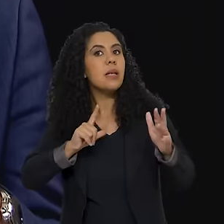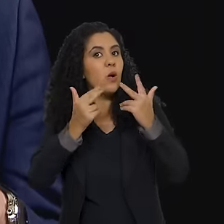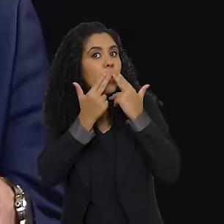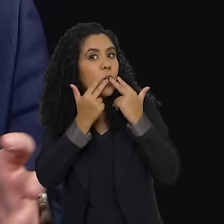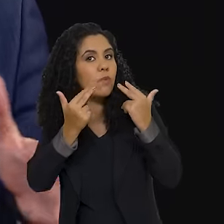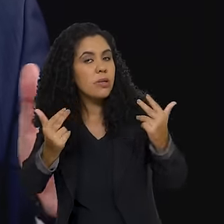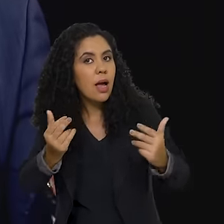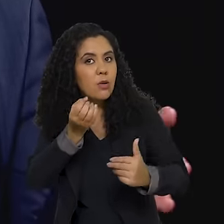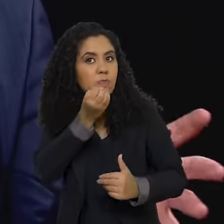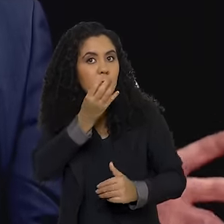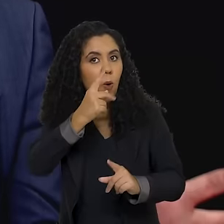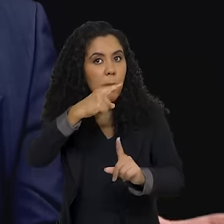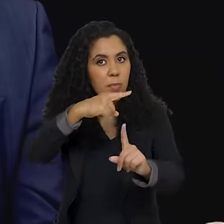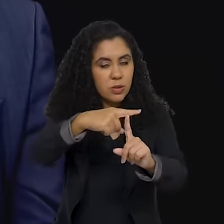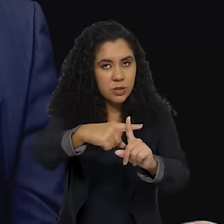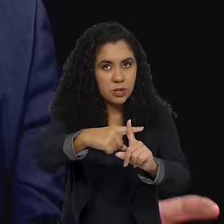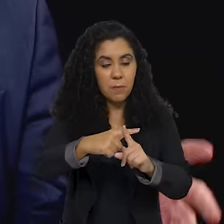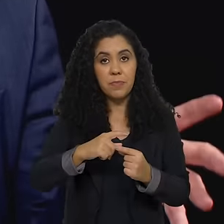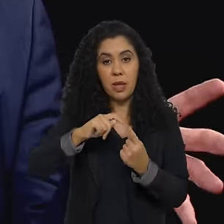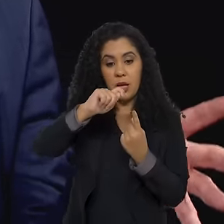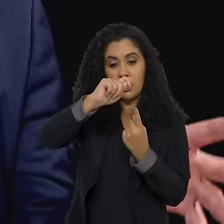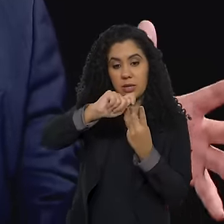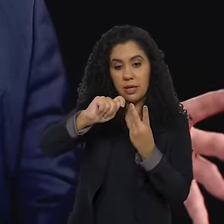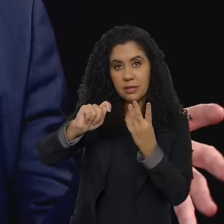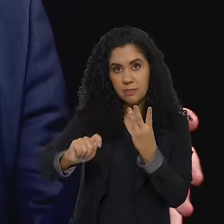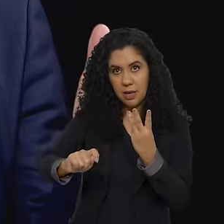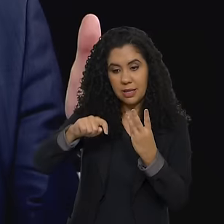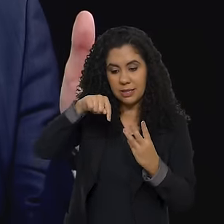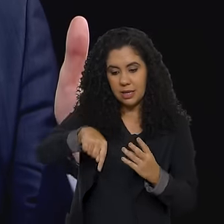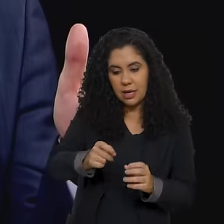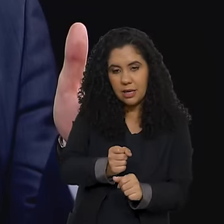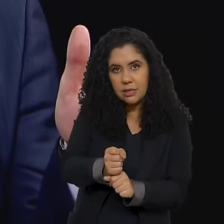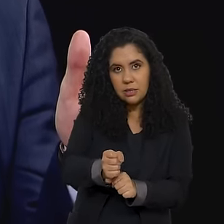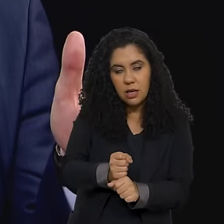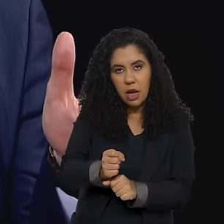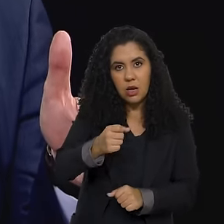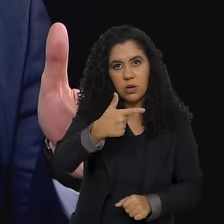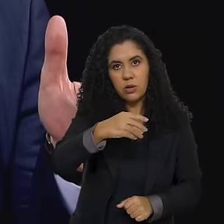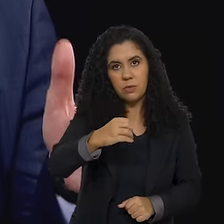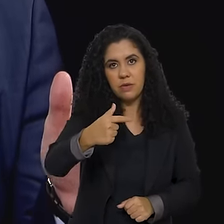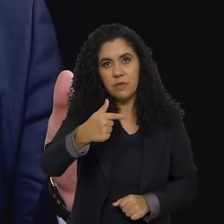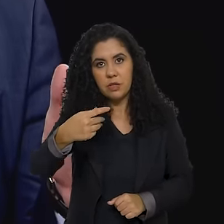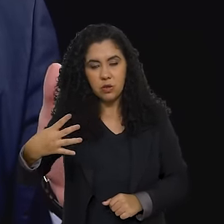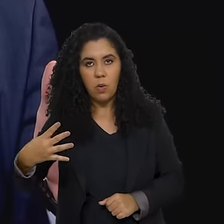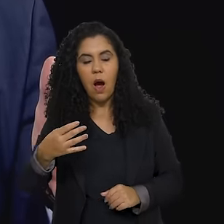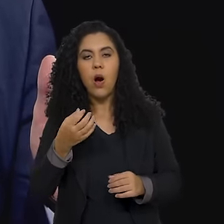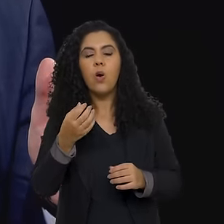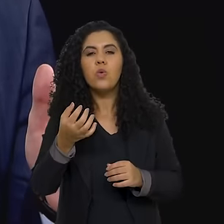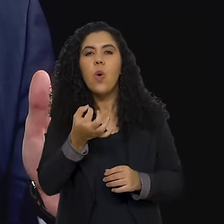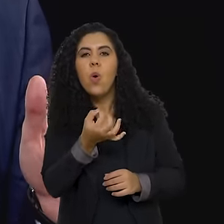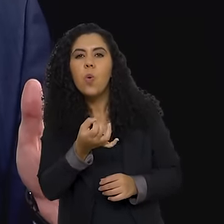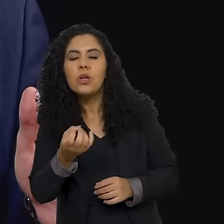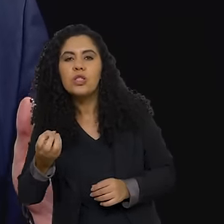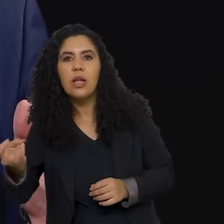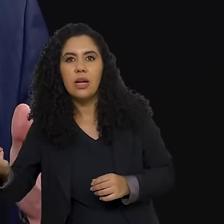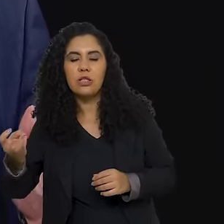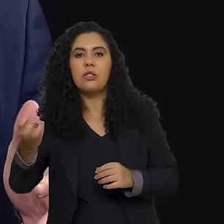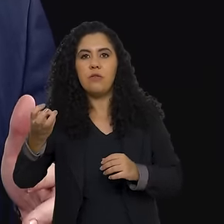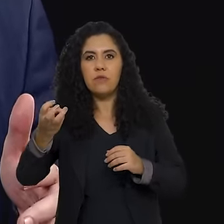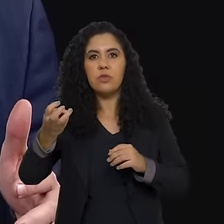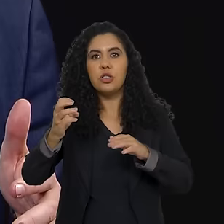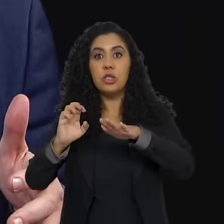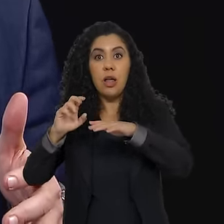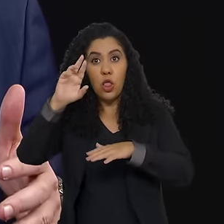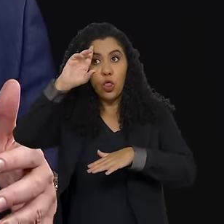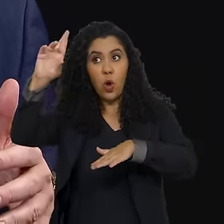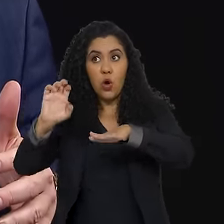boa. No primeiro trimestre desse ano, o número de consultas de empresários